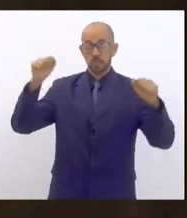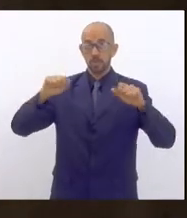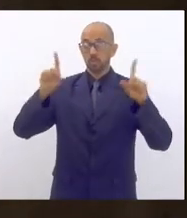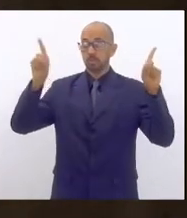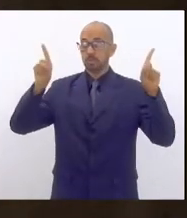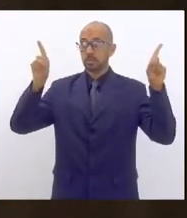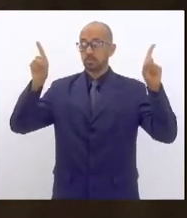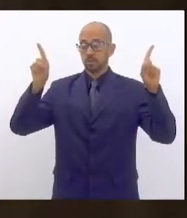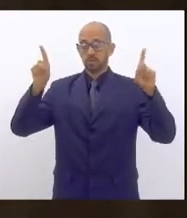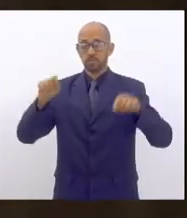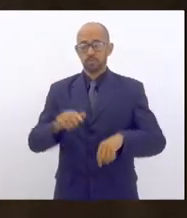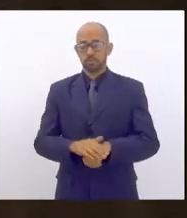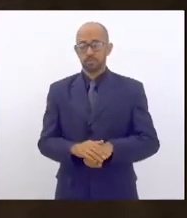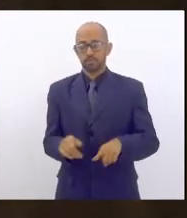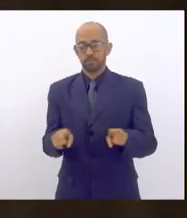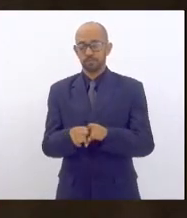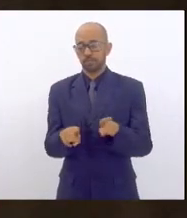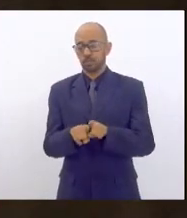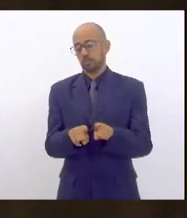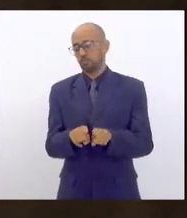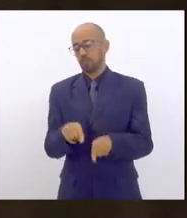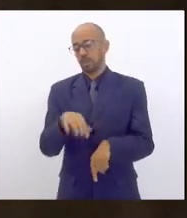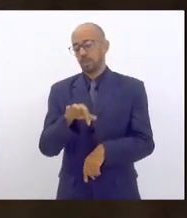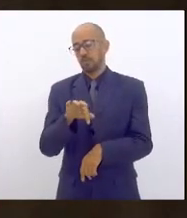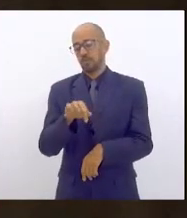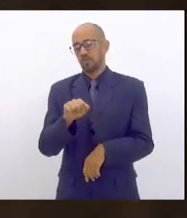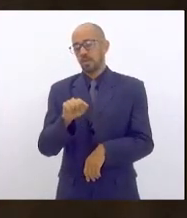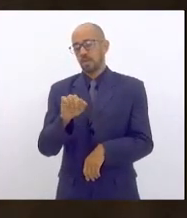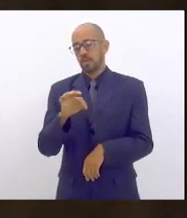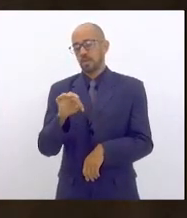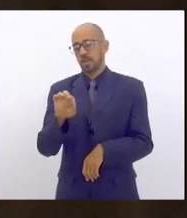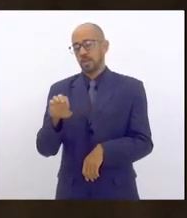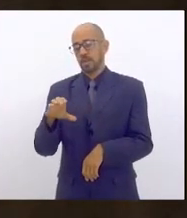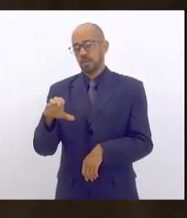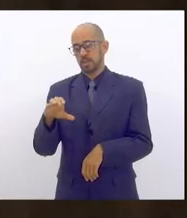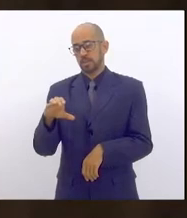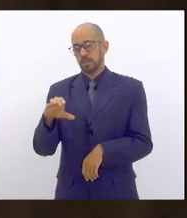galerias e também da FAETEC,